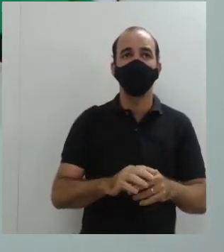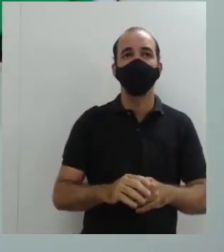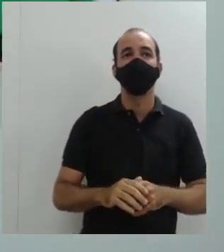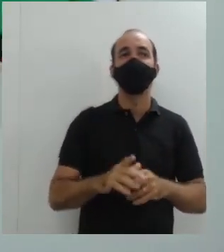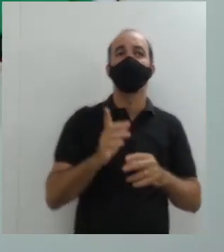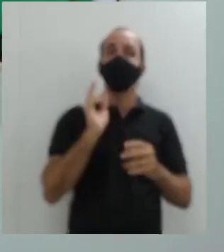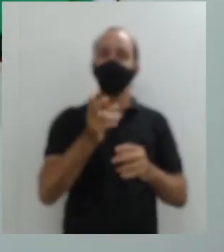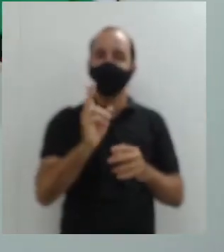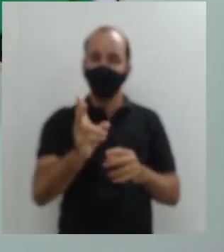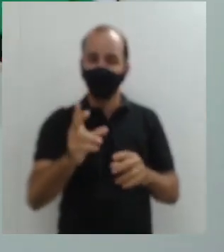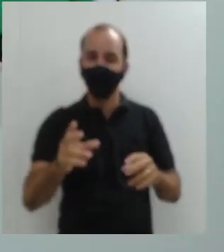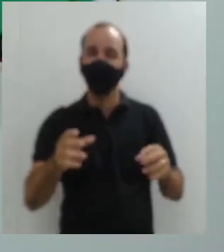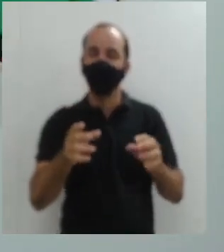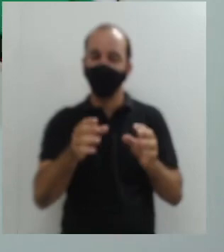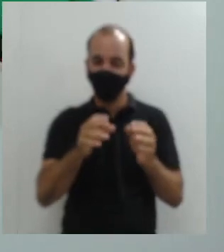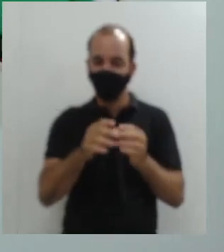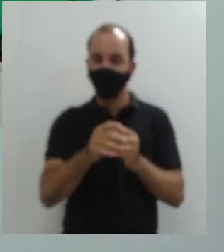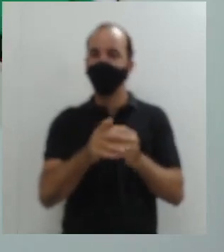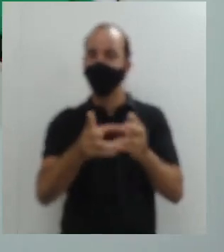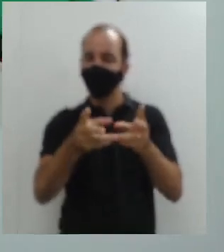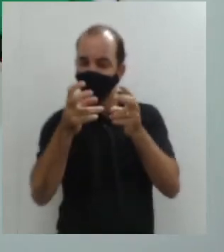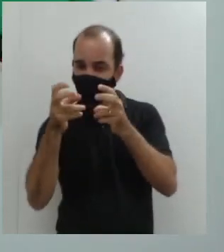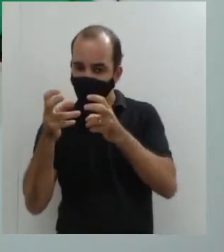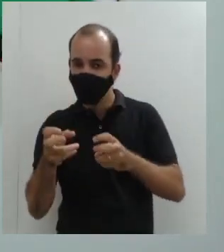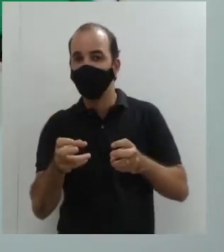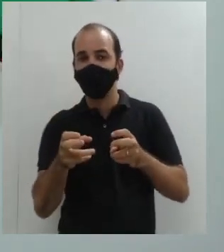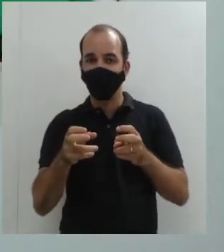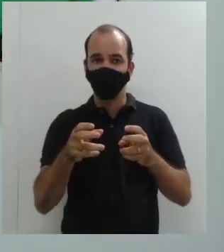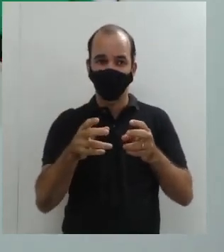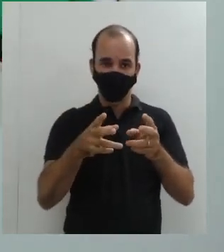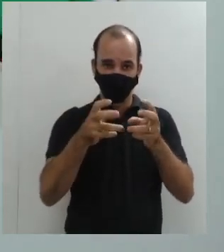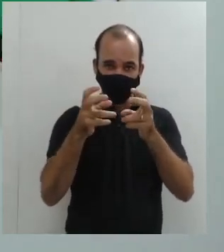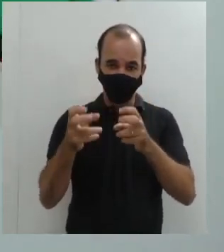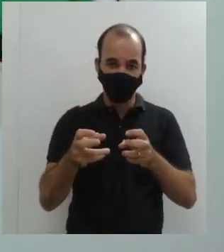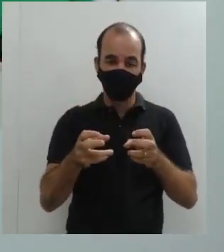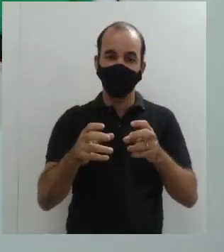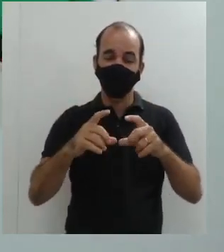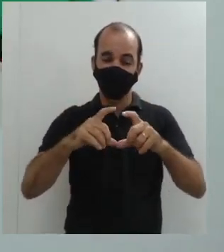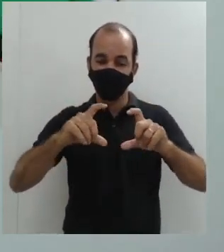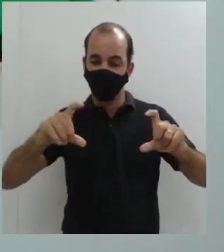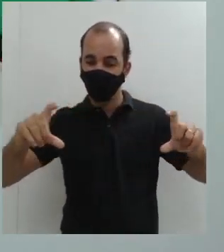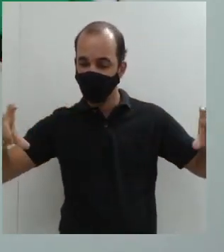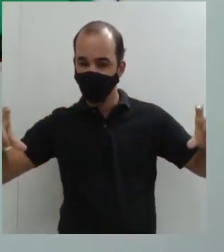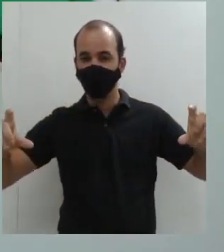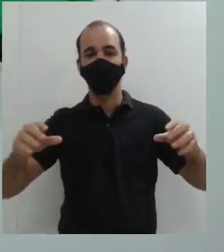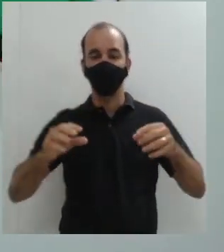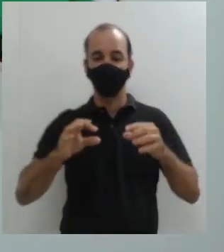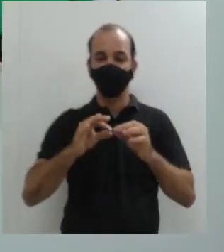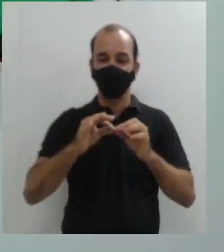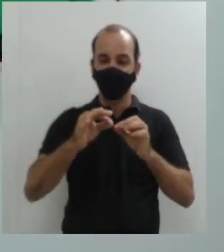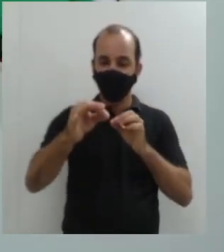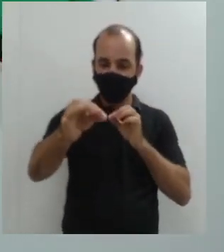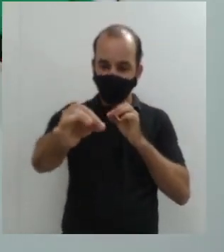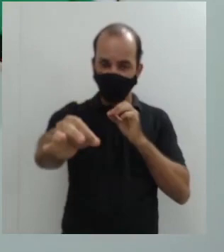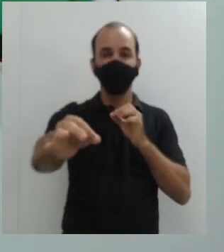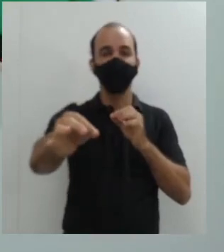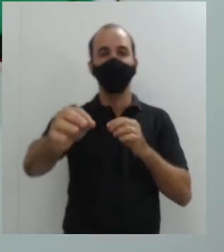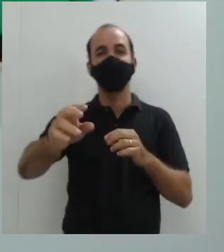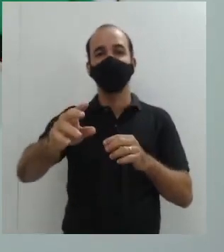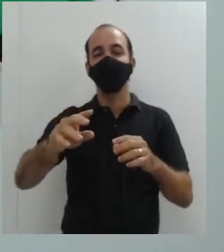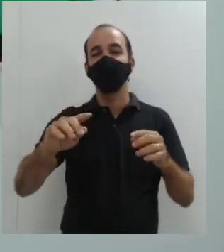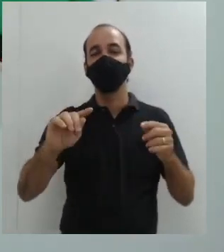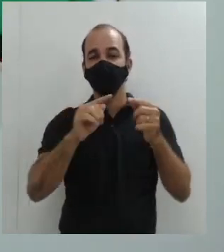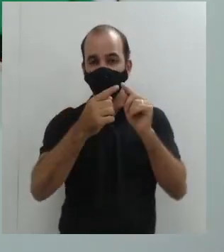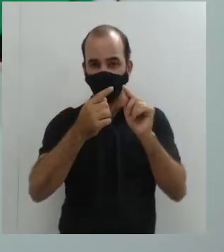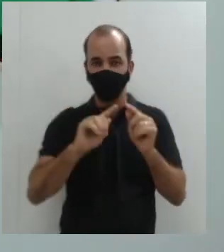e tentar encontrar ali os polígonos ou retângulos, no caso aqui, que formam esse sólido geométrico. E aí você vai calculando a área individualmente de